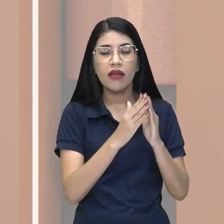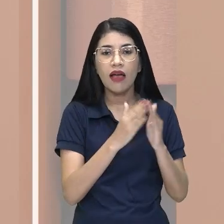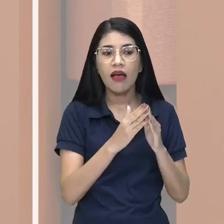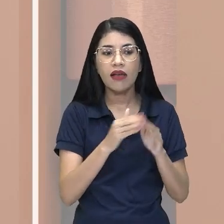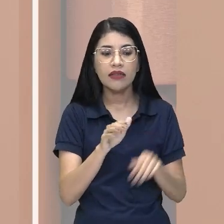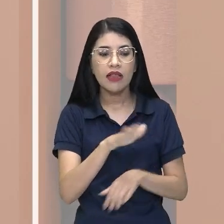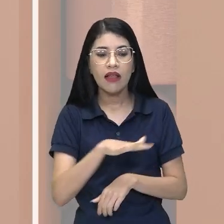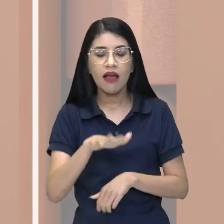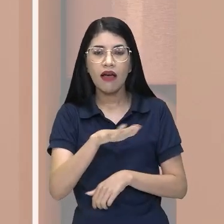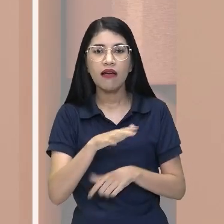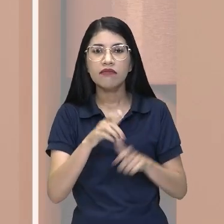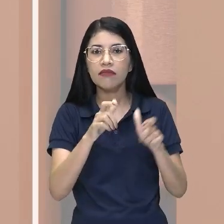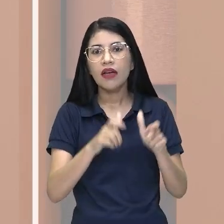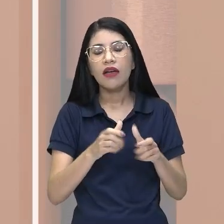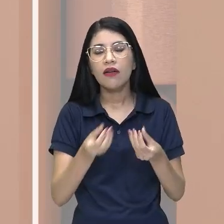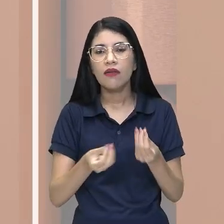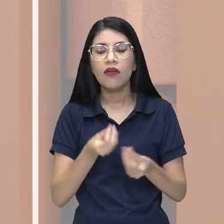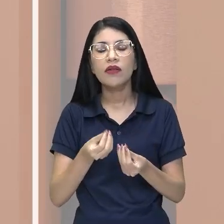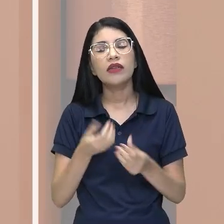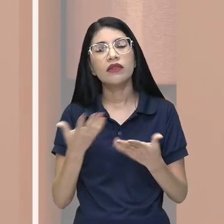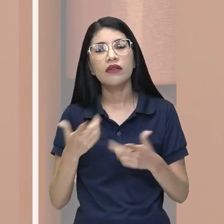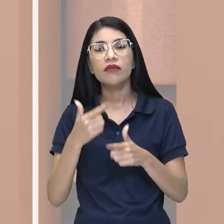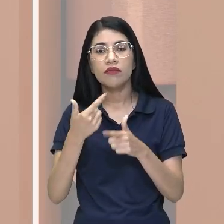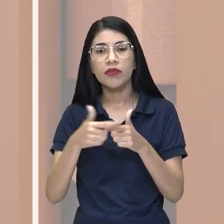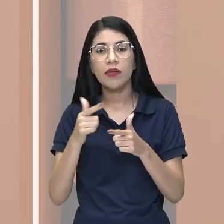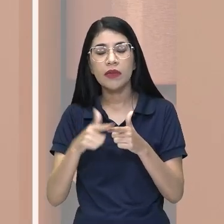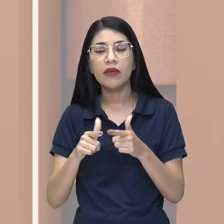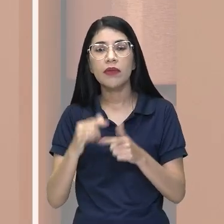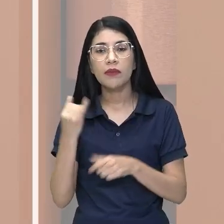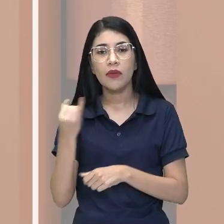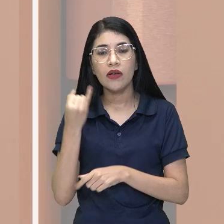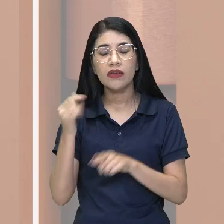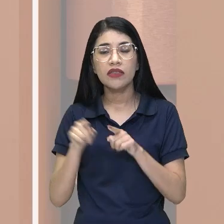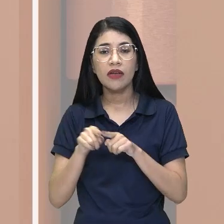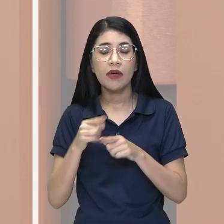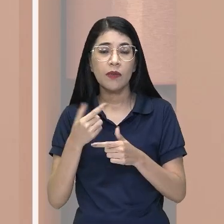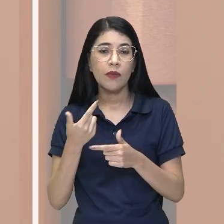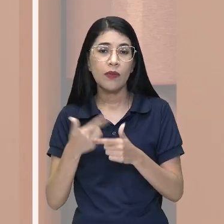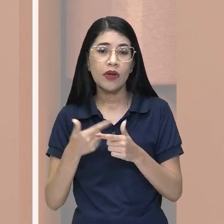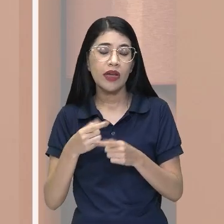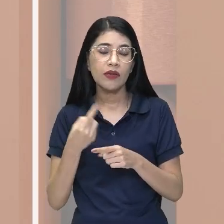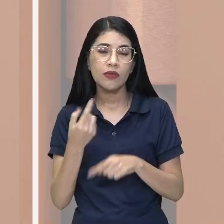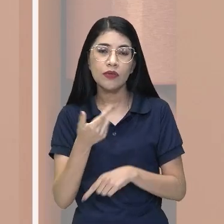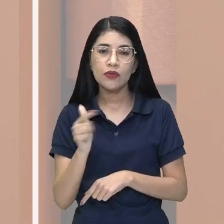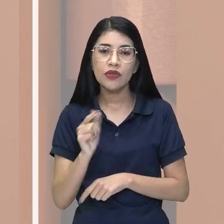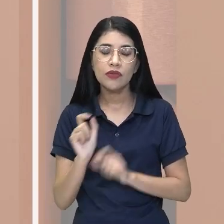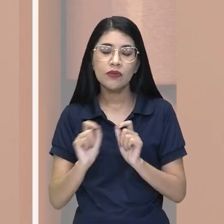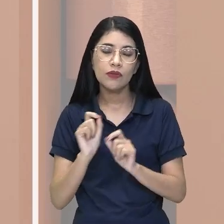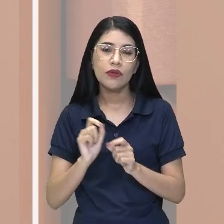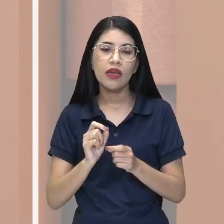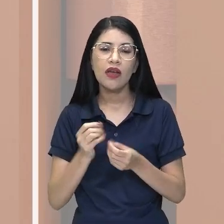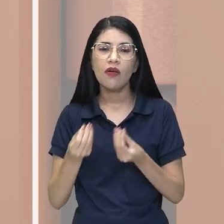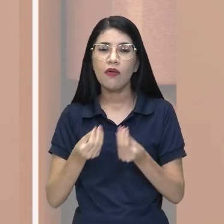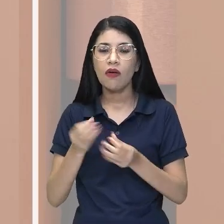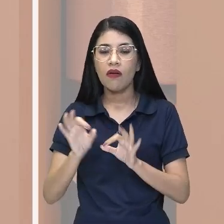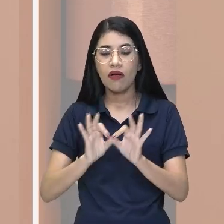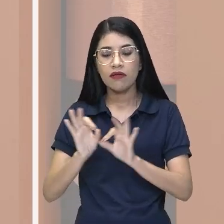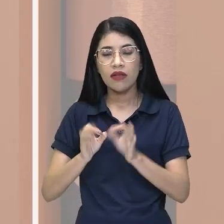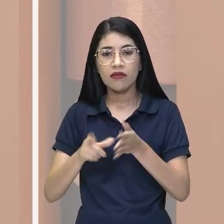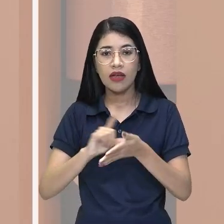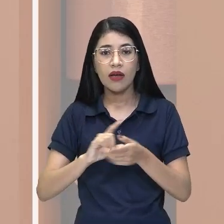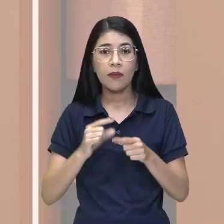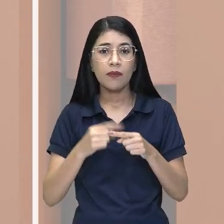Né? Então, tudo isso é um problema sério, né? Porque não houve essa preocupação. Apesar de os movimentos